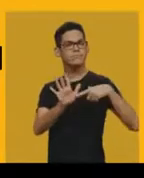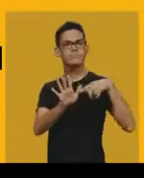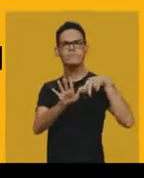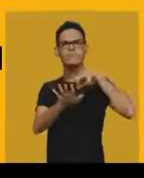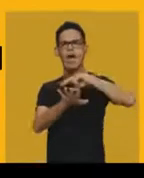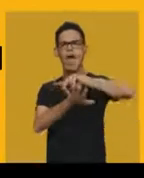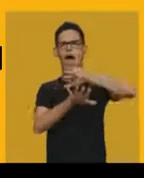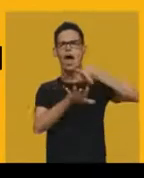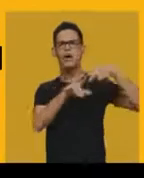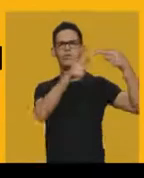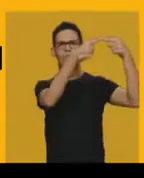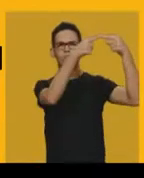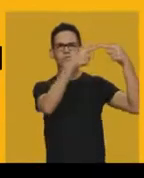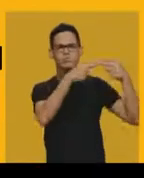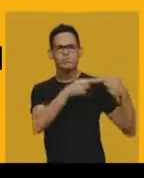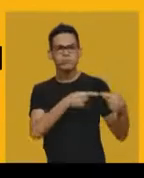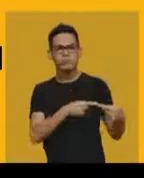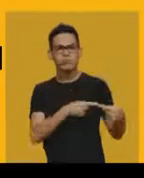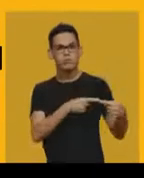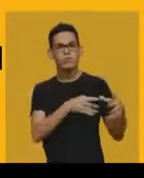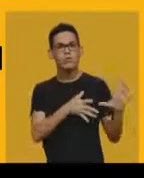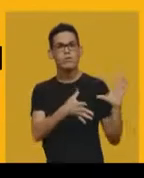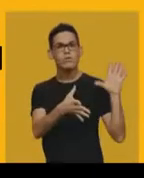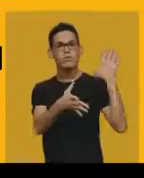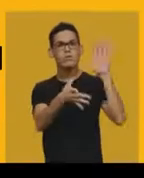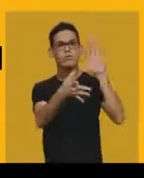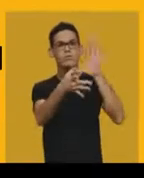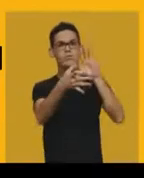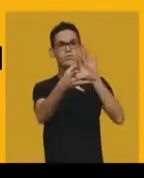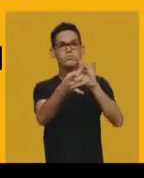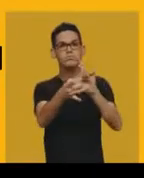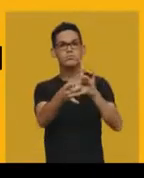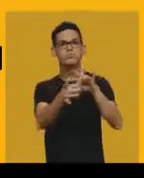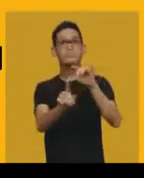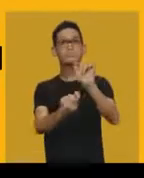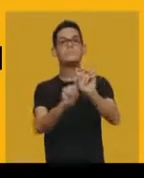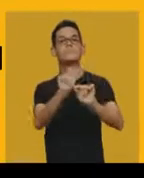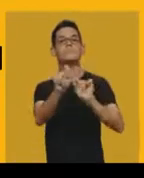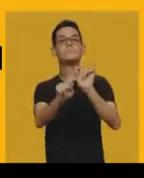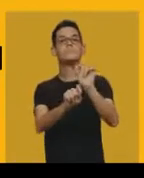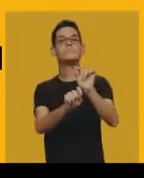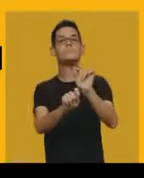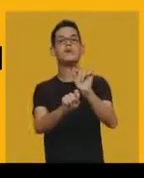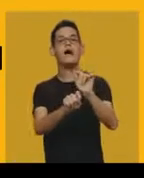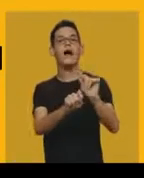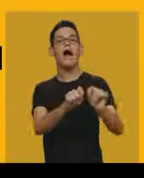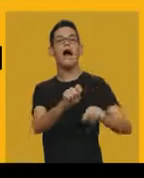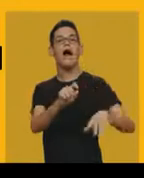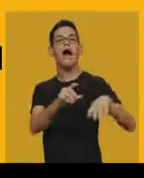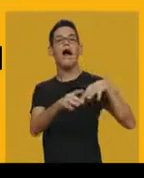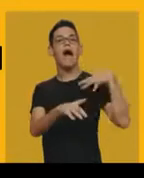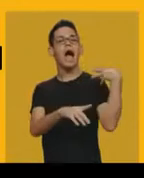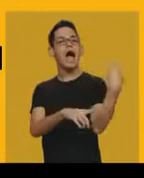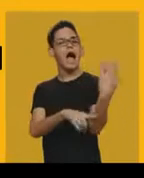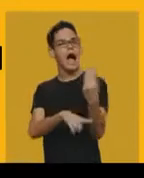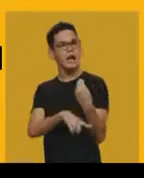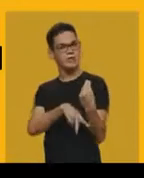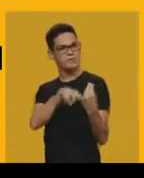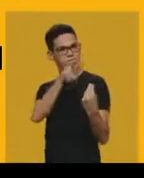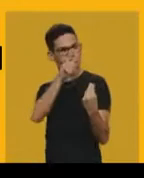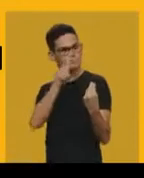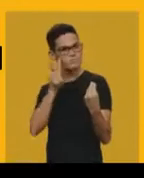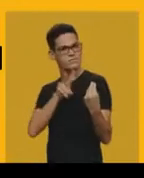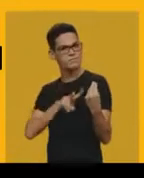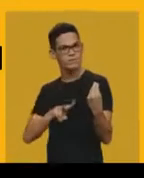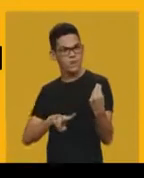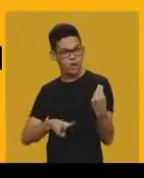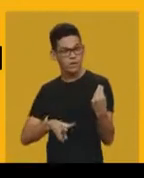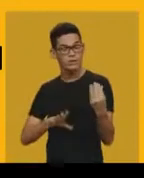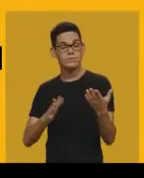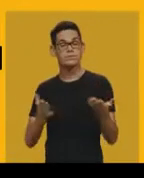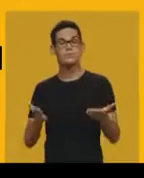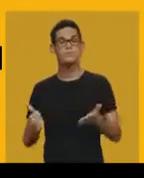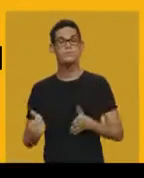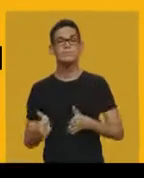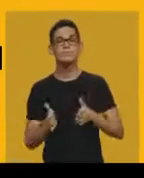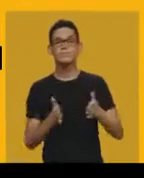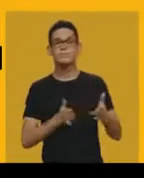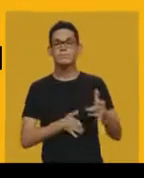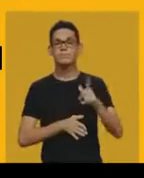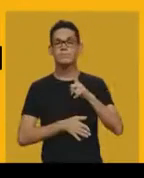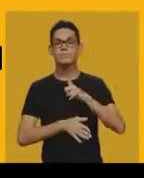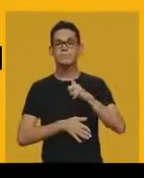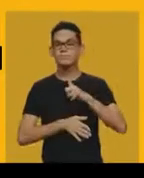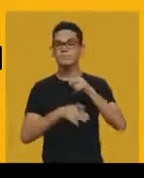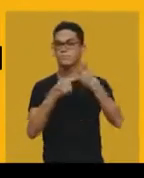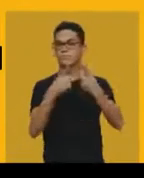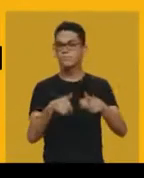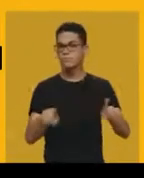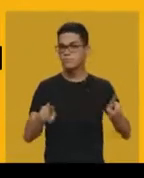juntas vão formar esse conjunto aí, esse grupo denominado artes visuais. Nós vamos ter a